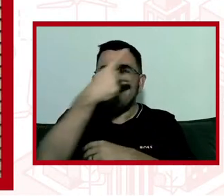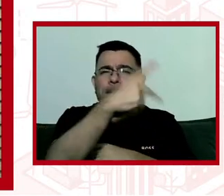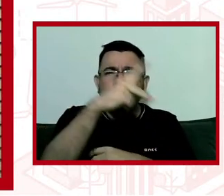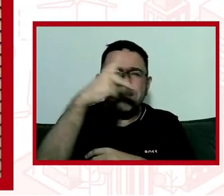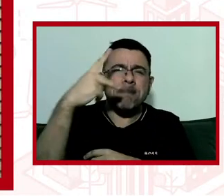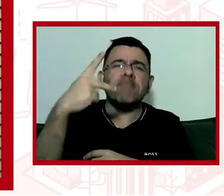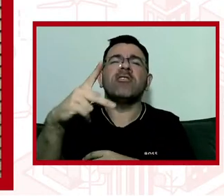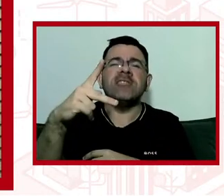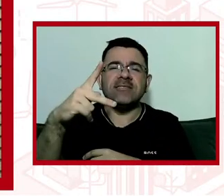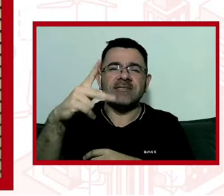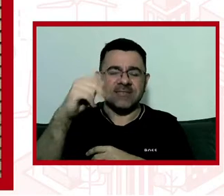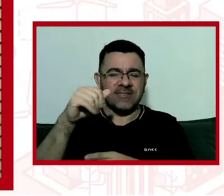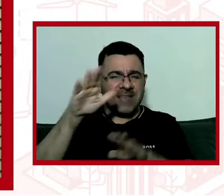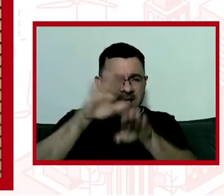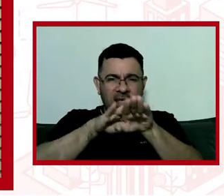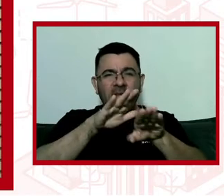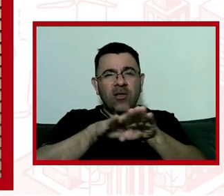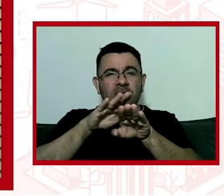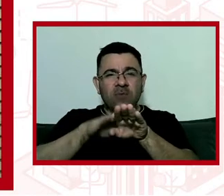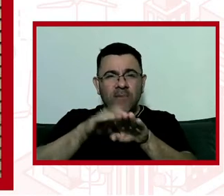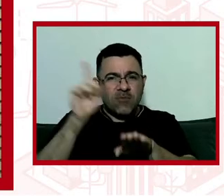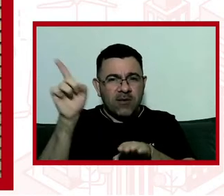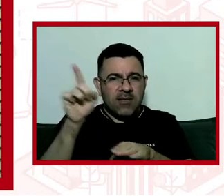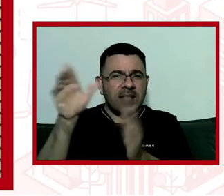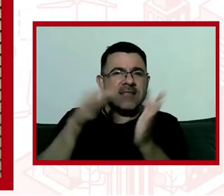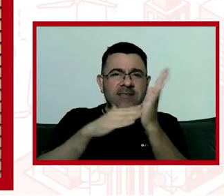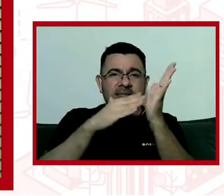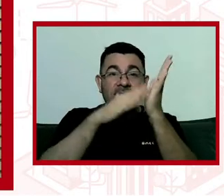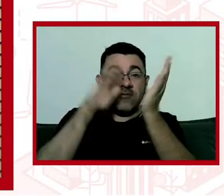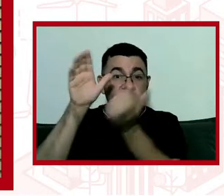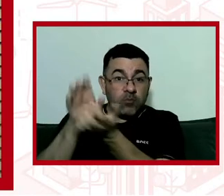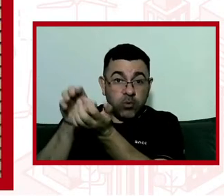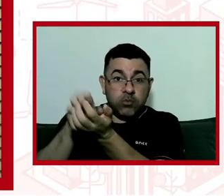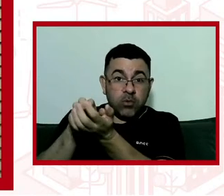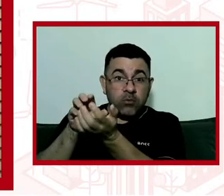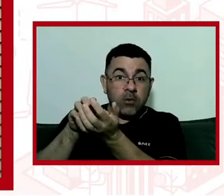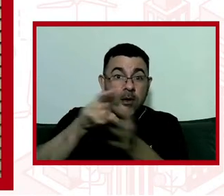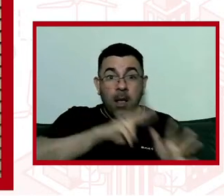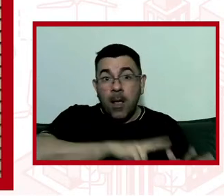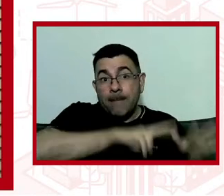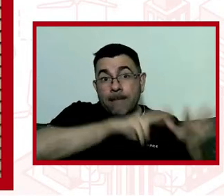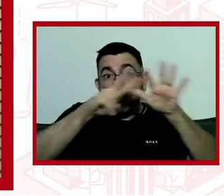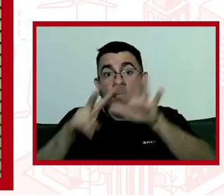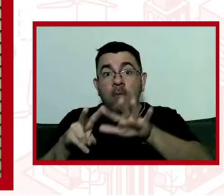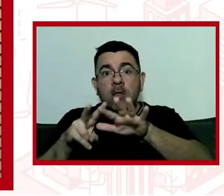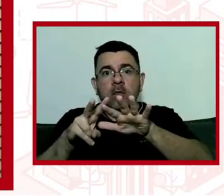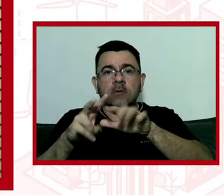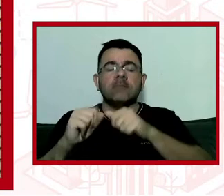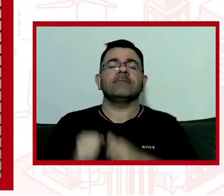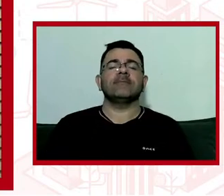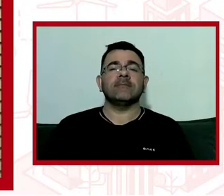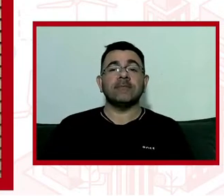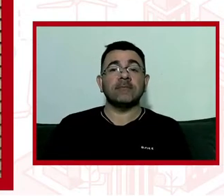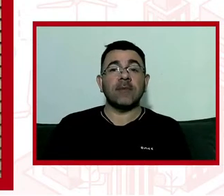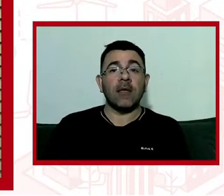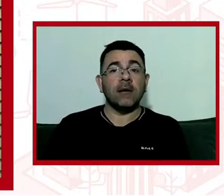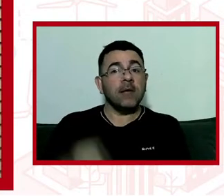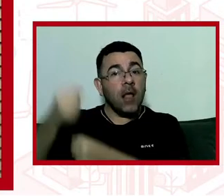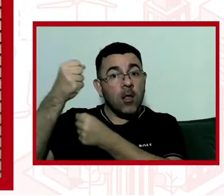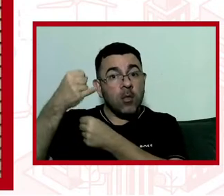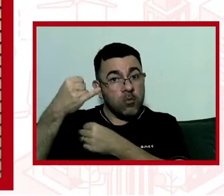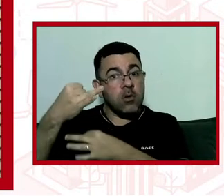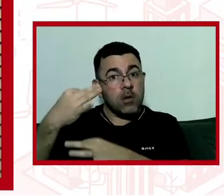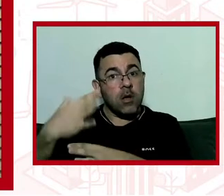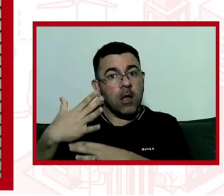estão sendo implantadas lá na próxima semana só para explicar um pouco para vocês a dinâmica a gente vai estar